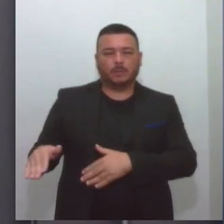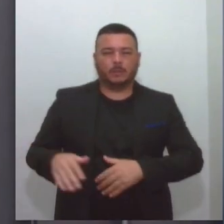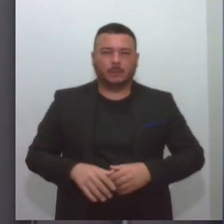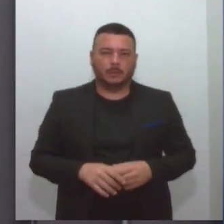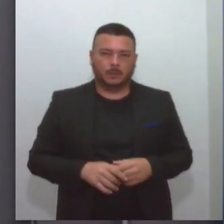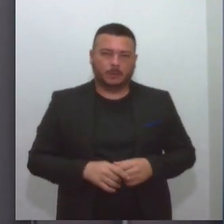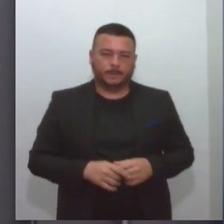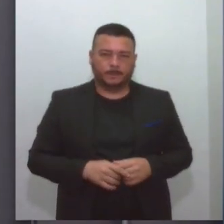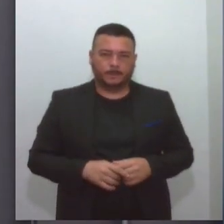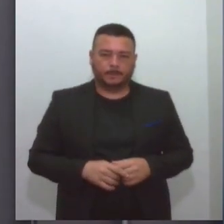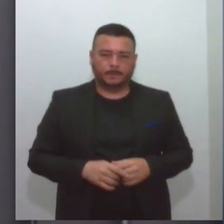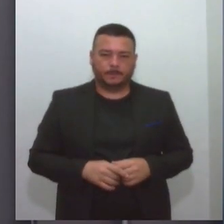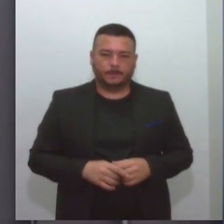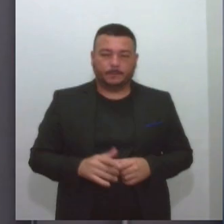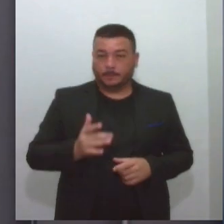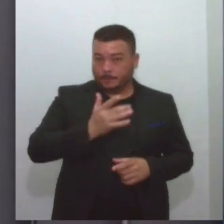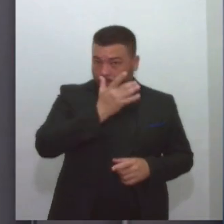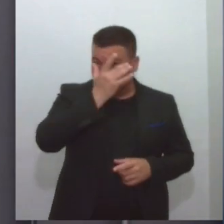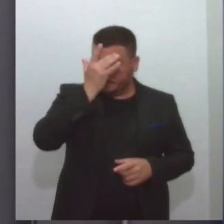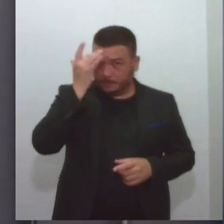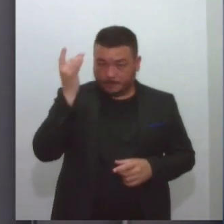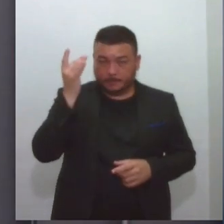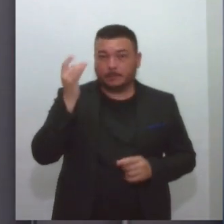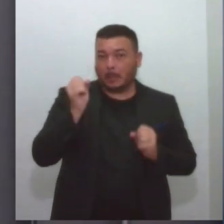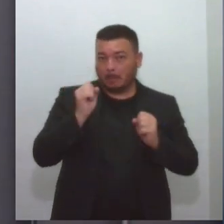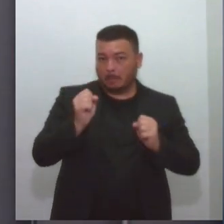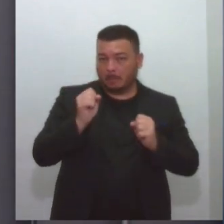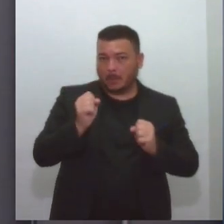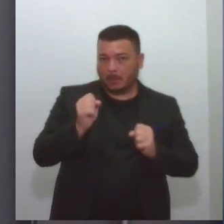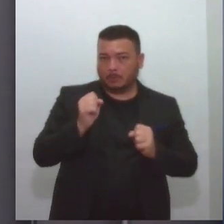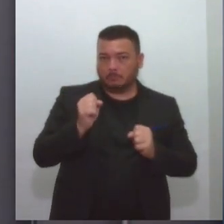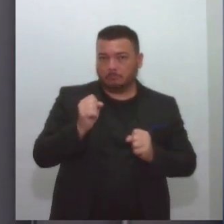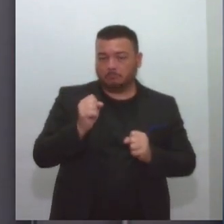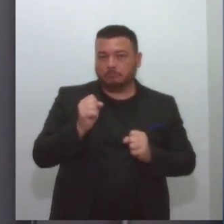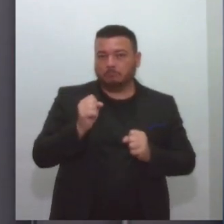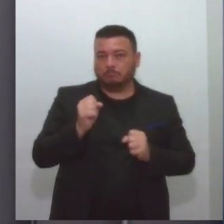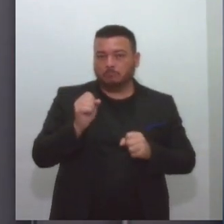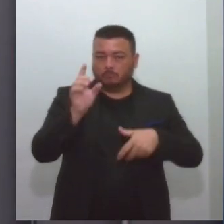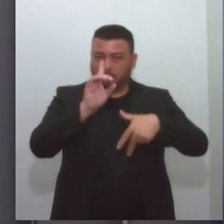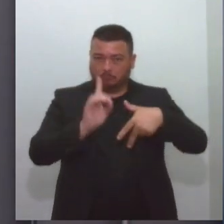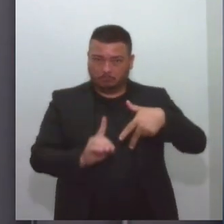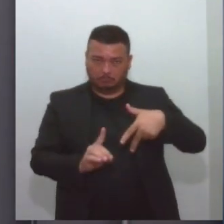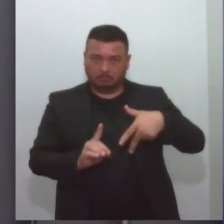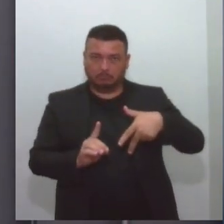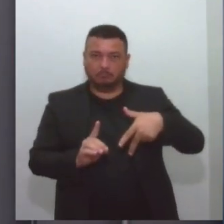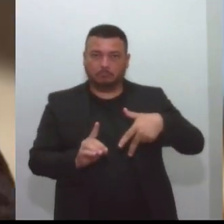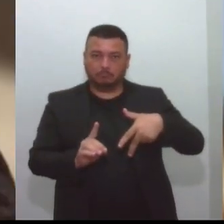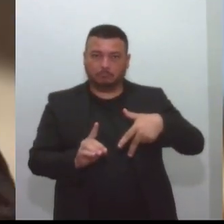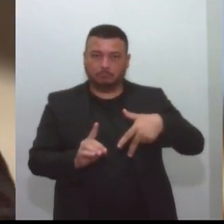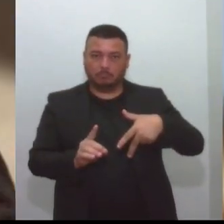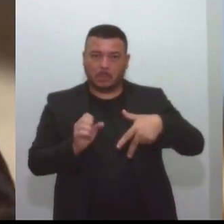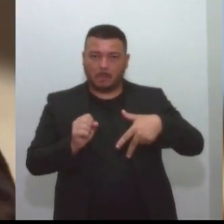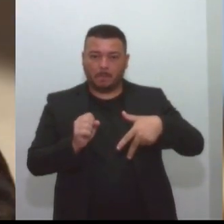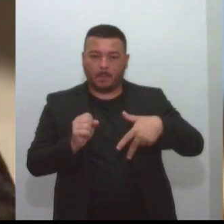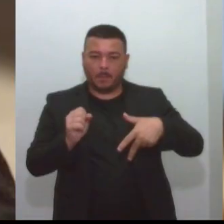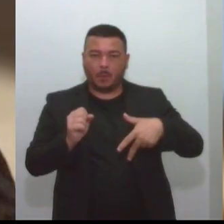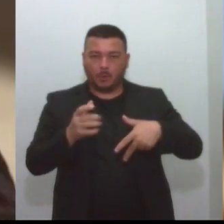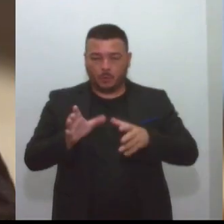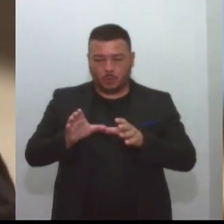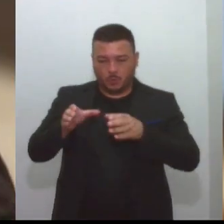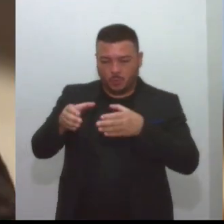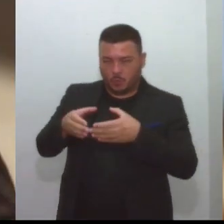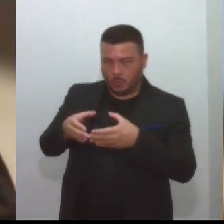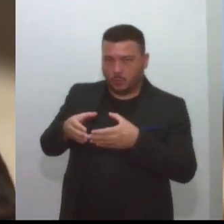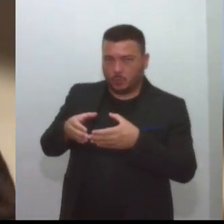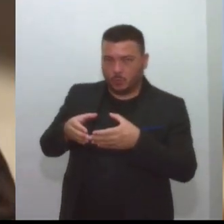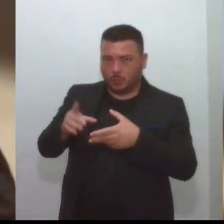As pessoas podem requisitar pessoas com deficiência, sendo uma das partes, com deficiência